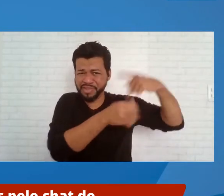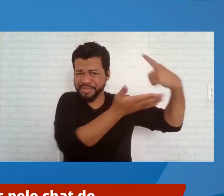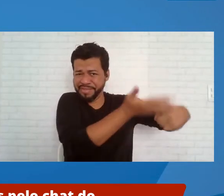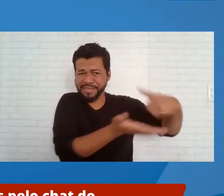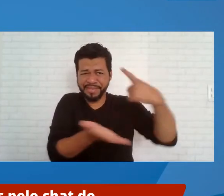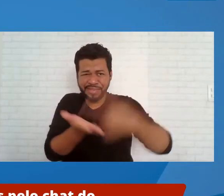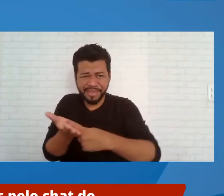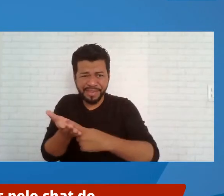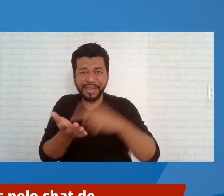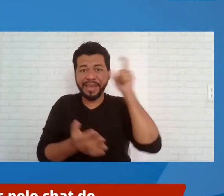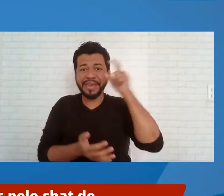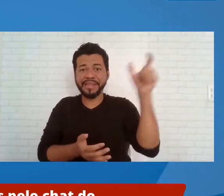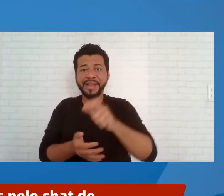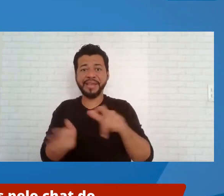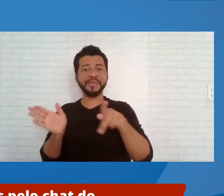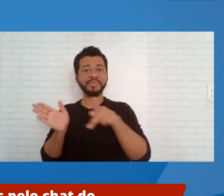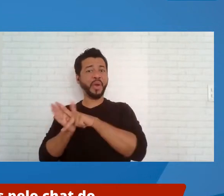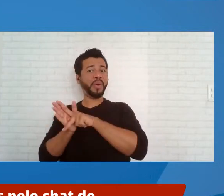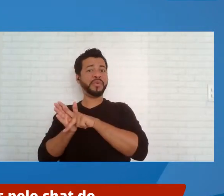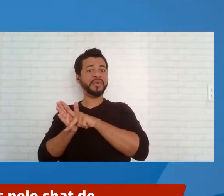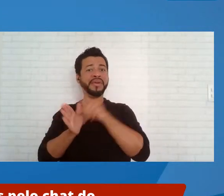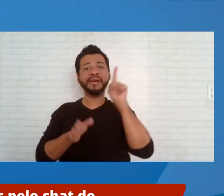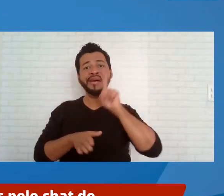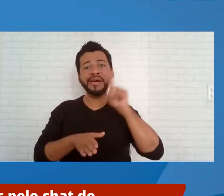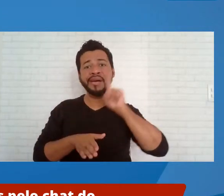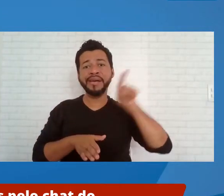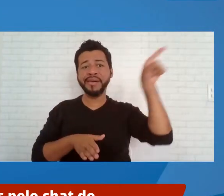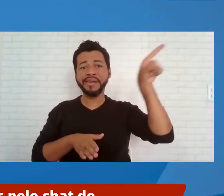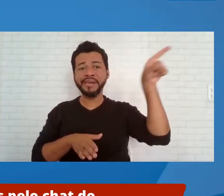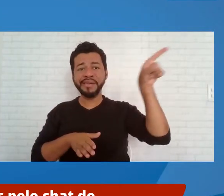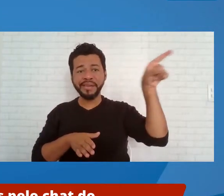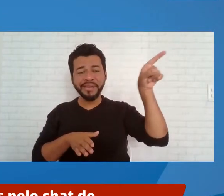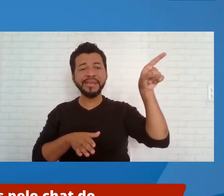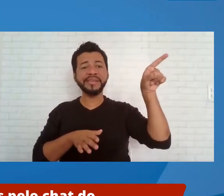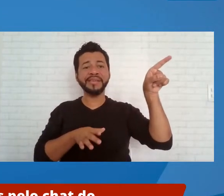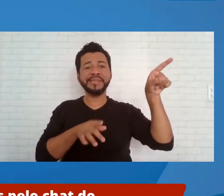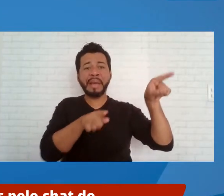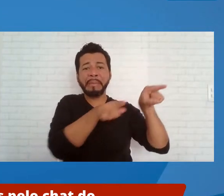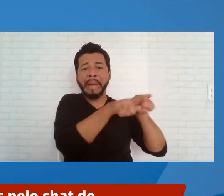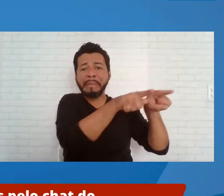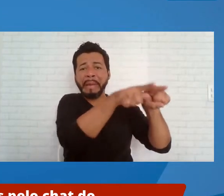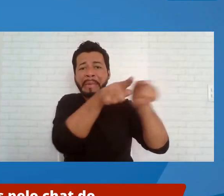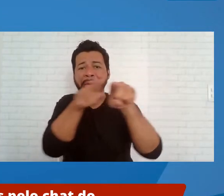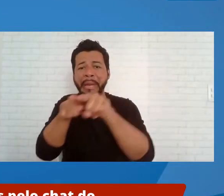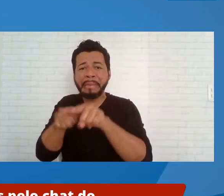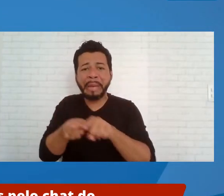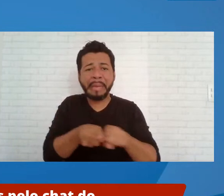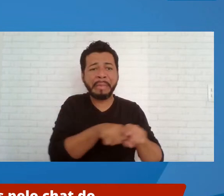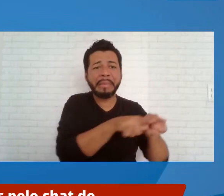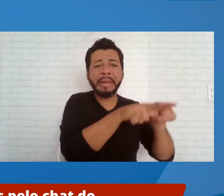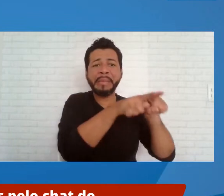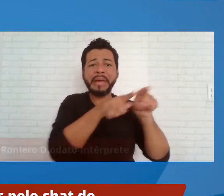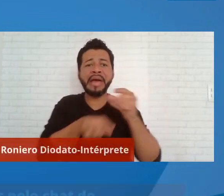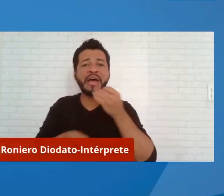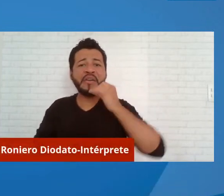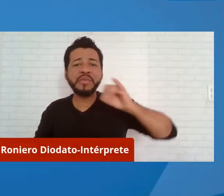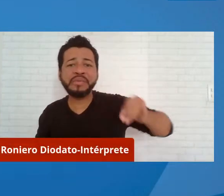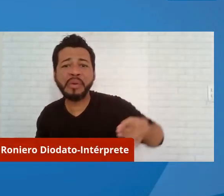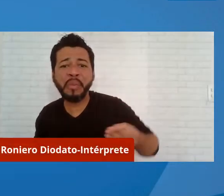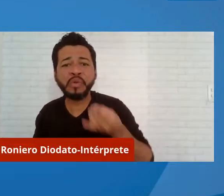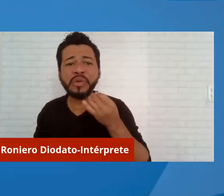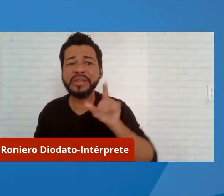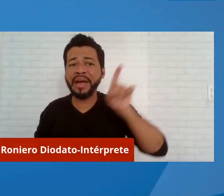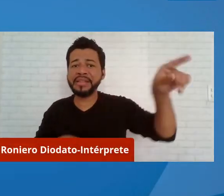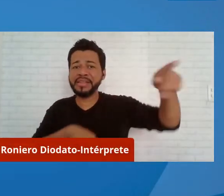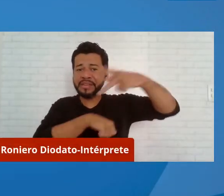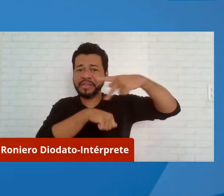desesperada do Trump de que estão conseguindo aliados e tudo mais, estão conseguindo vantagem no exterior. Aí ele faz declarações contra a